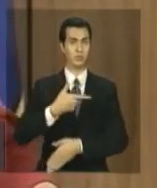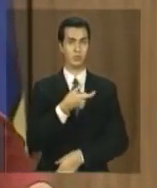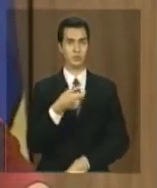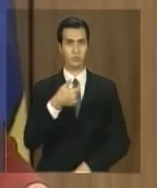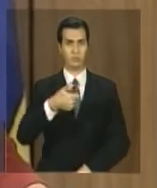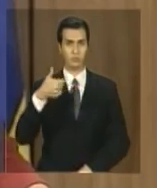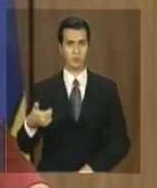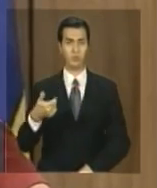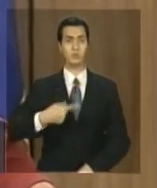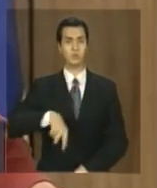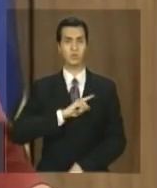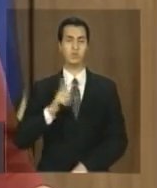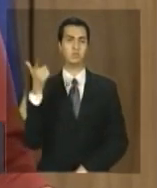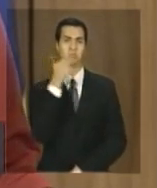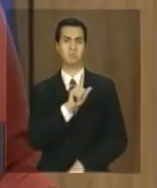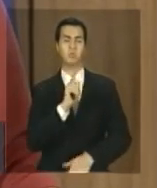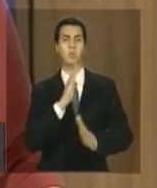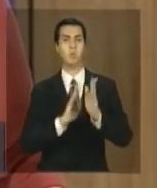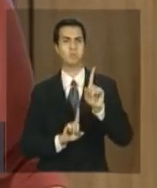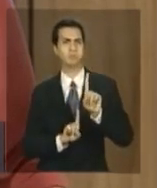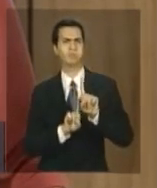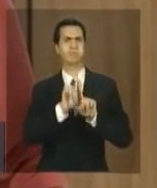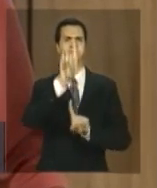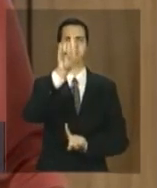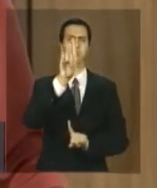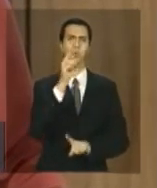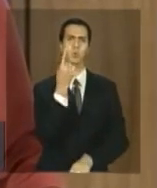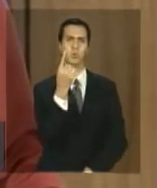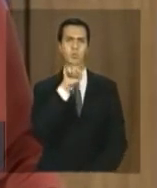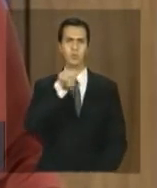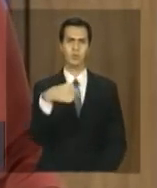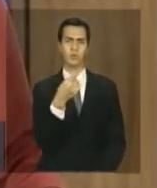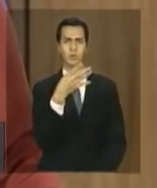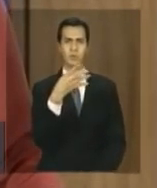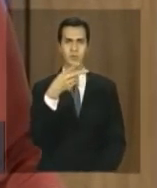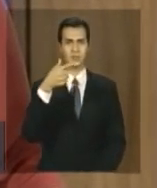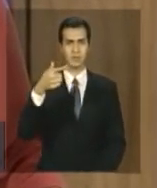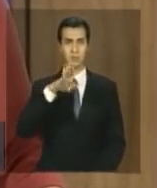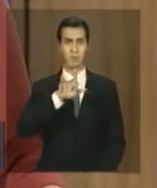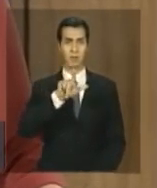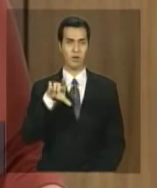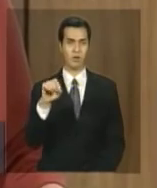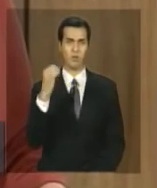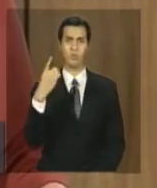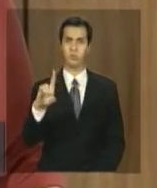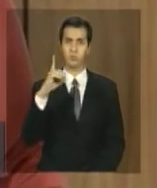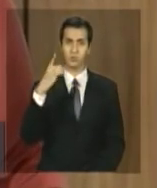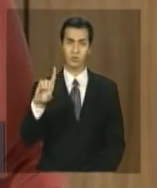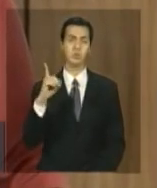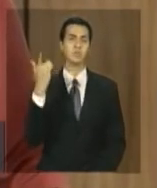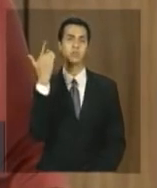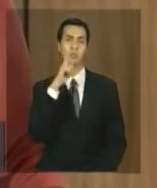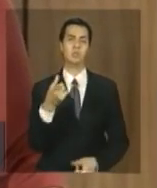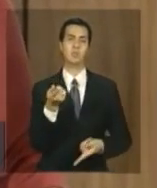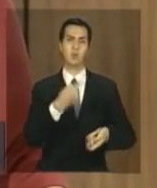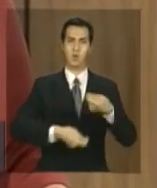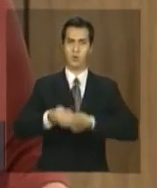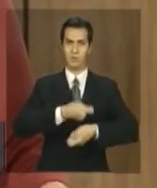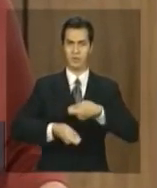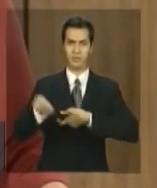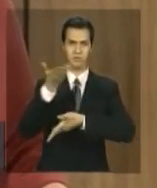o recorde histórico de 1,47 bilhão de dólares em intercâmbio